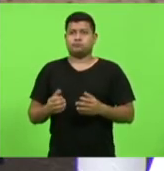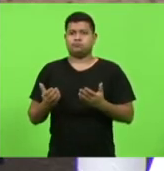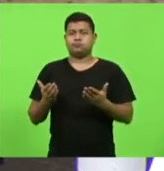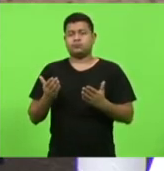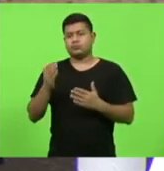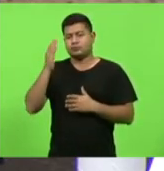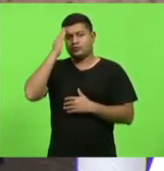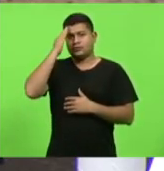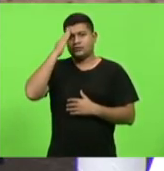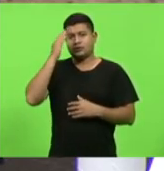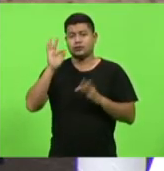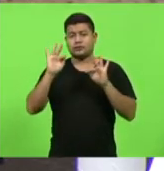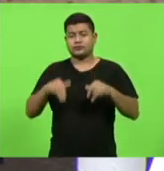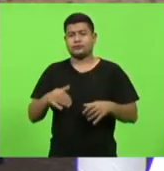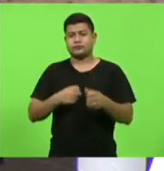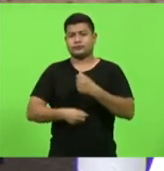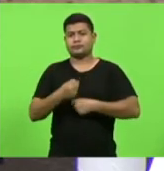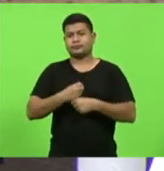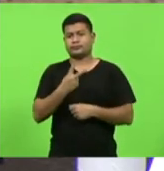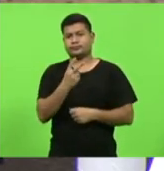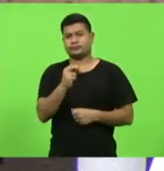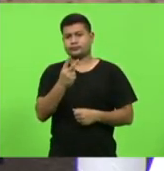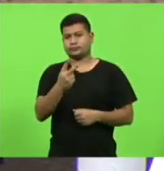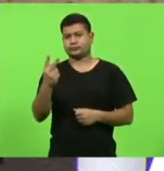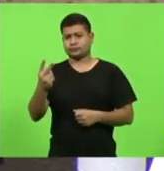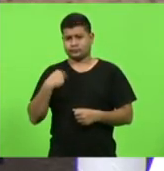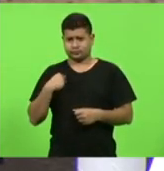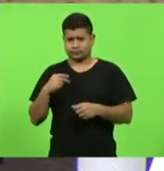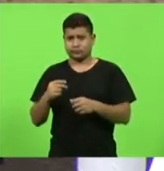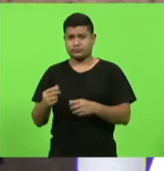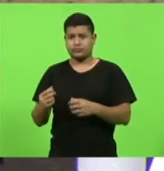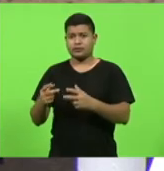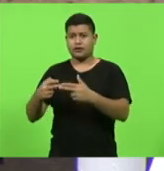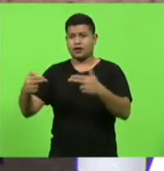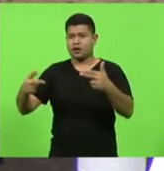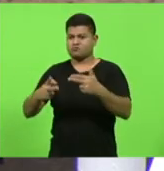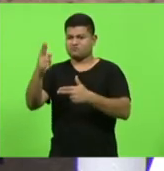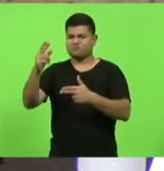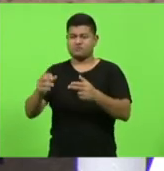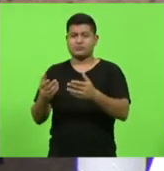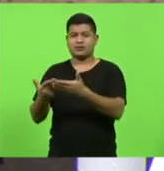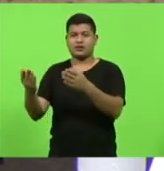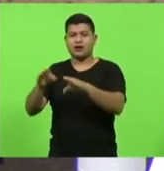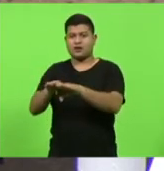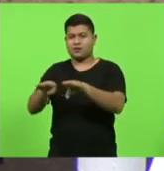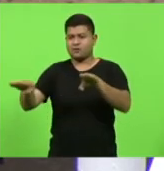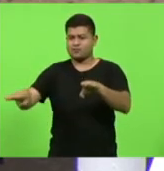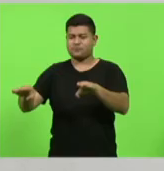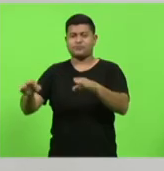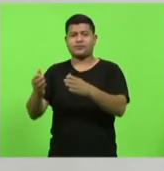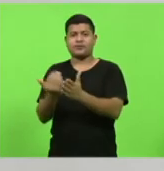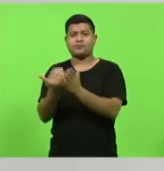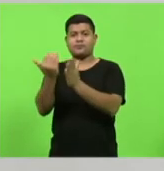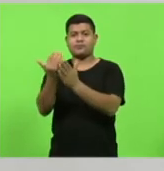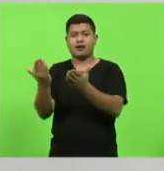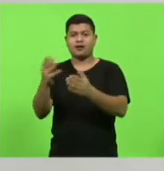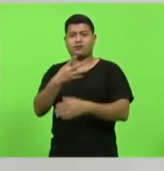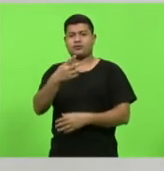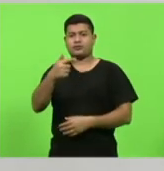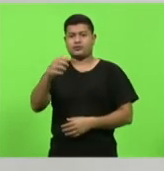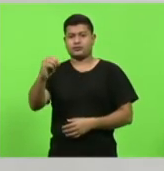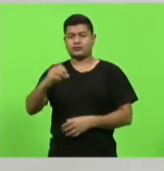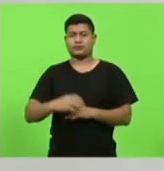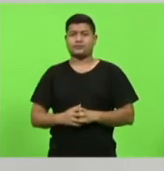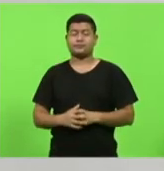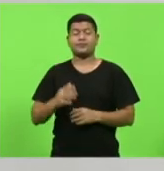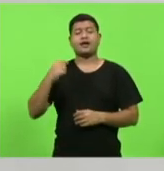de 2022, inaugurarmos a duplicação da 470. Parabéns pela intervenção. Obrigado, deputado Ismael. É isso, acho que